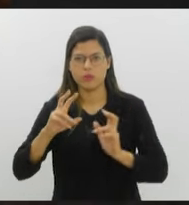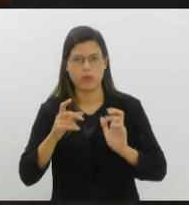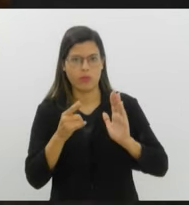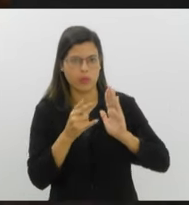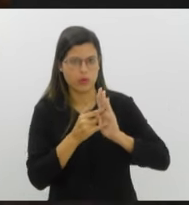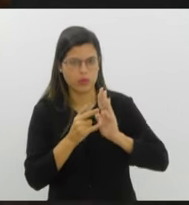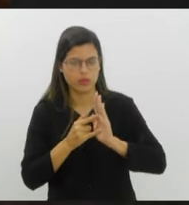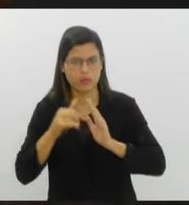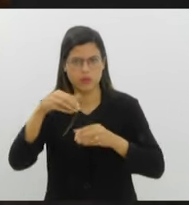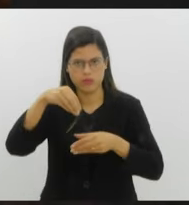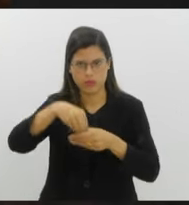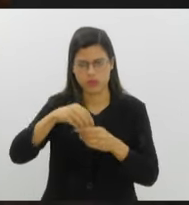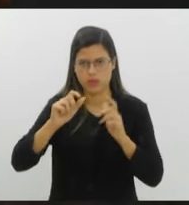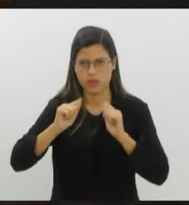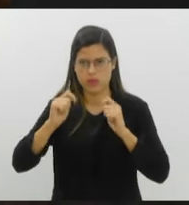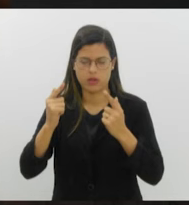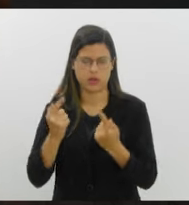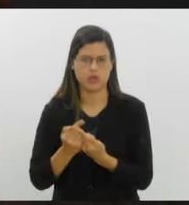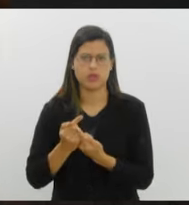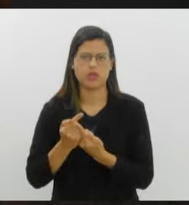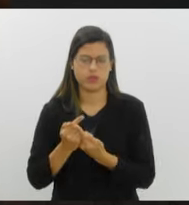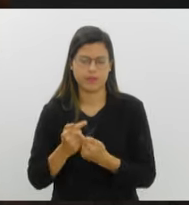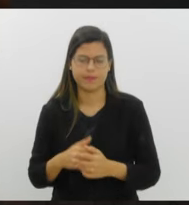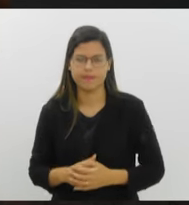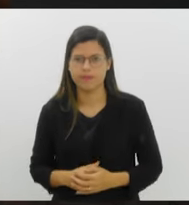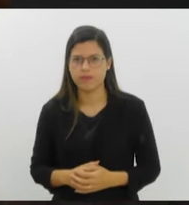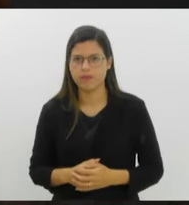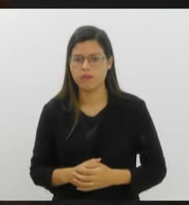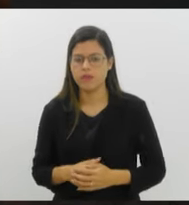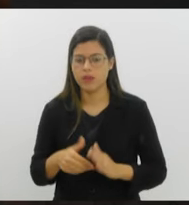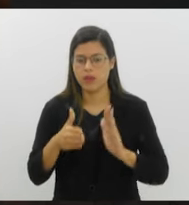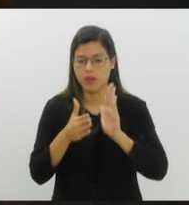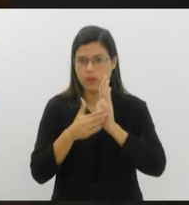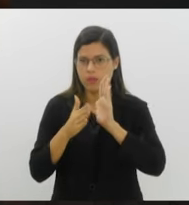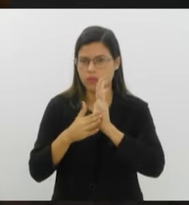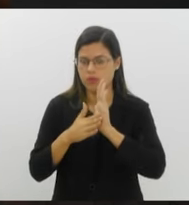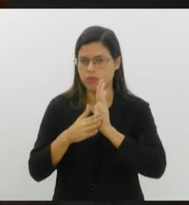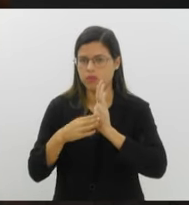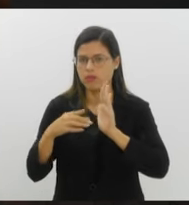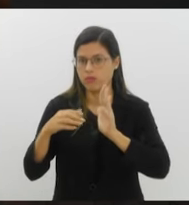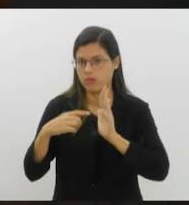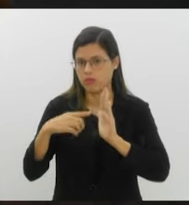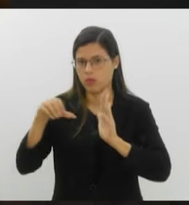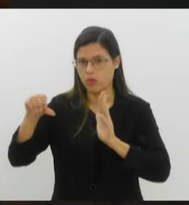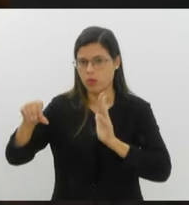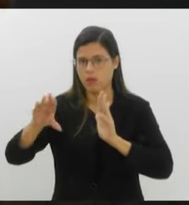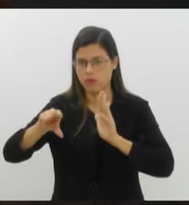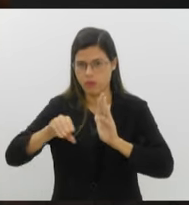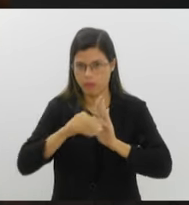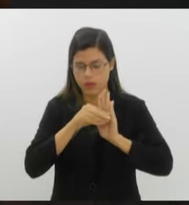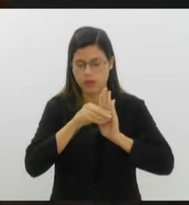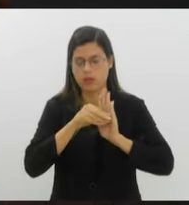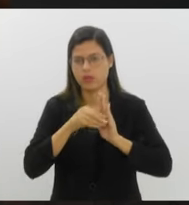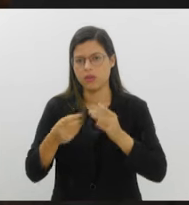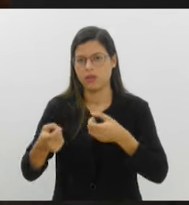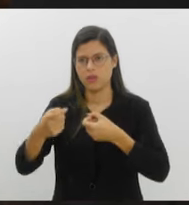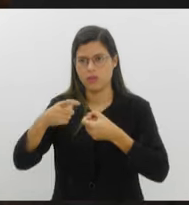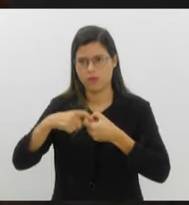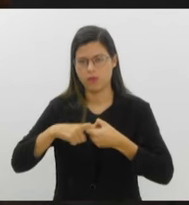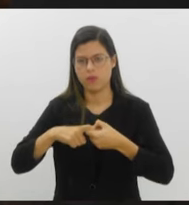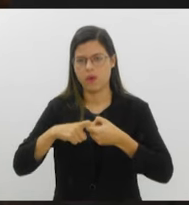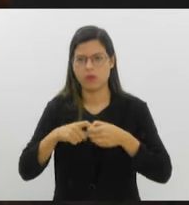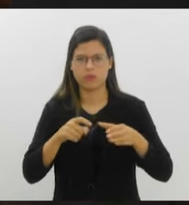Assembleia Legislativa do Estado do Rio de Janeiro. A presente proposta recebeu 9 emendas e retorna